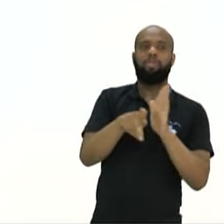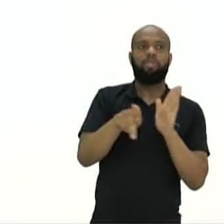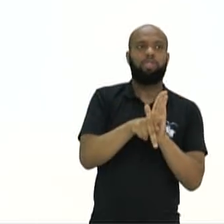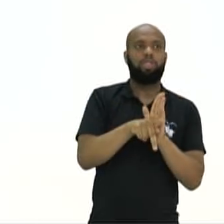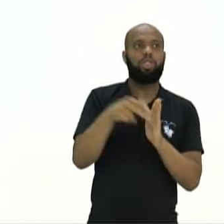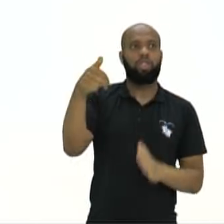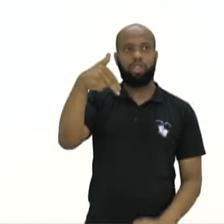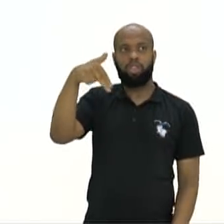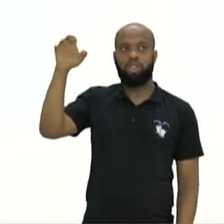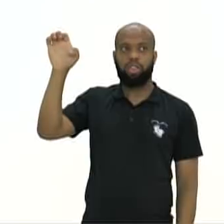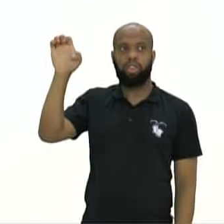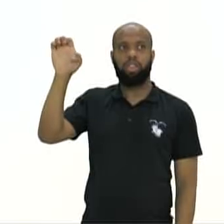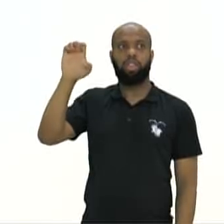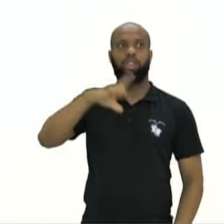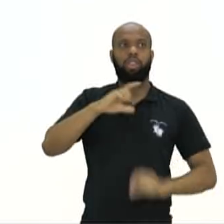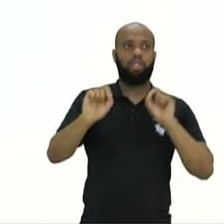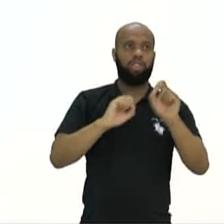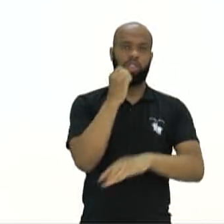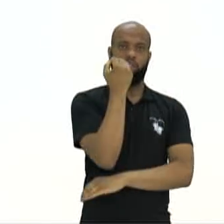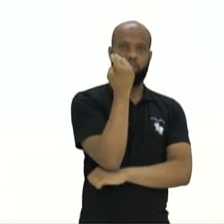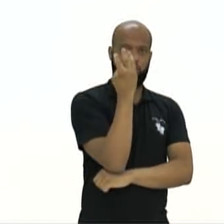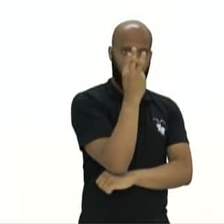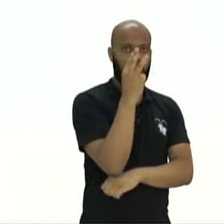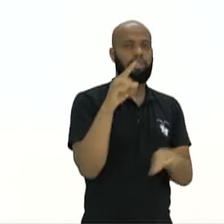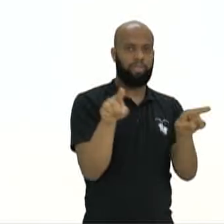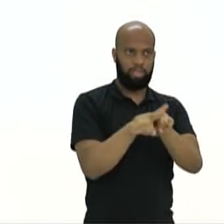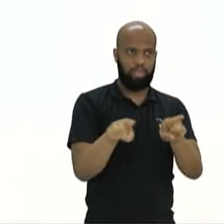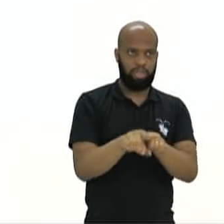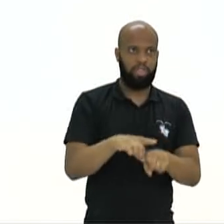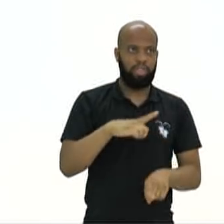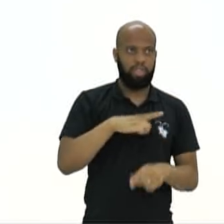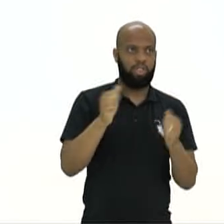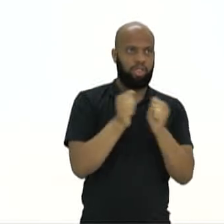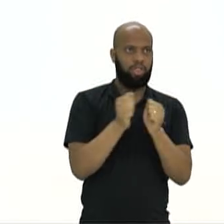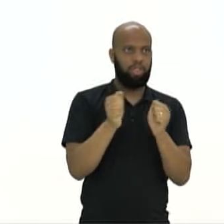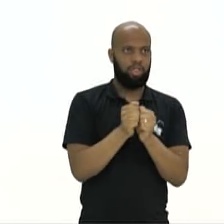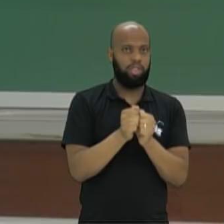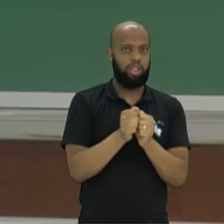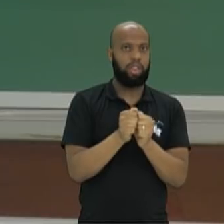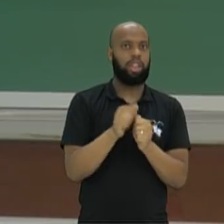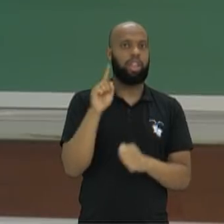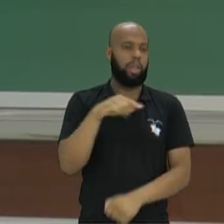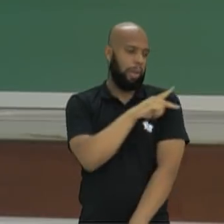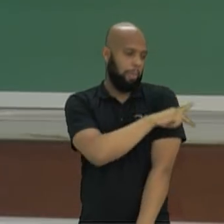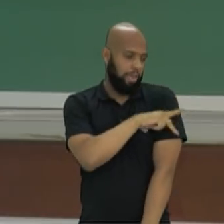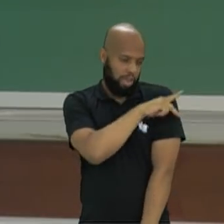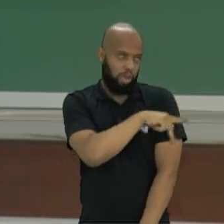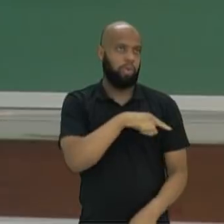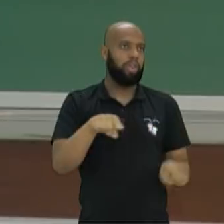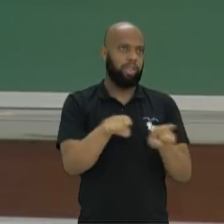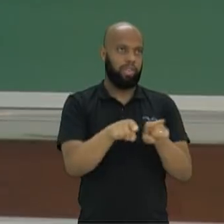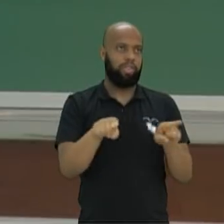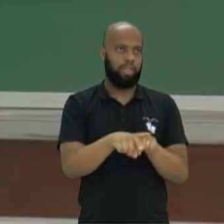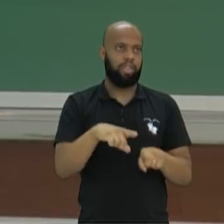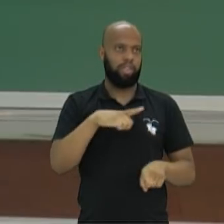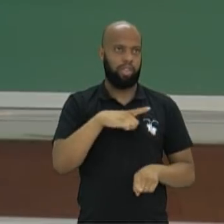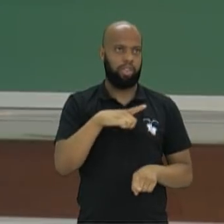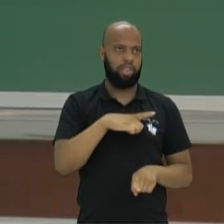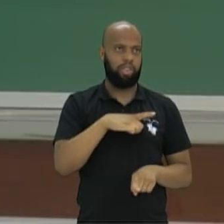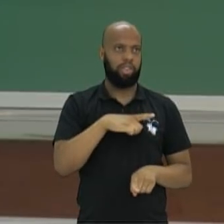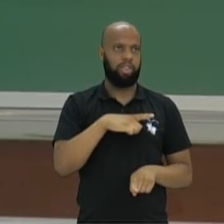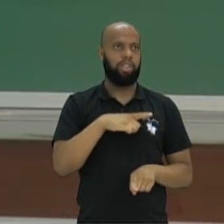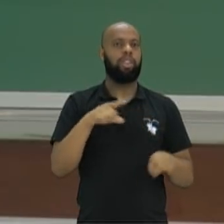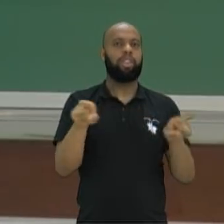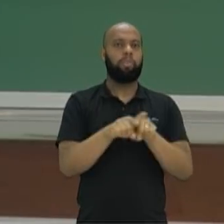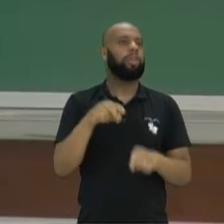essa aqui eu conheço, São Luís, um pedacinho aqui de Maranhão, e Piauí também, né, professor? Exatamente, é aqui, né? Tá, aí aqui,